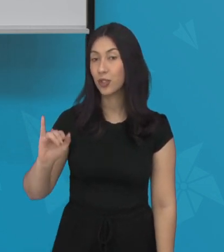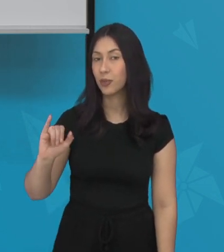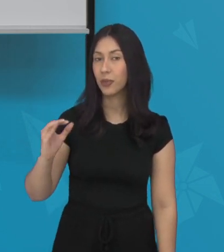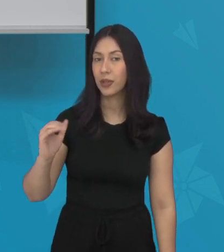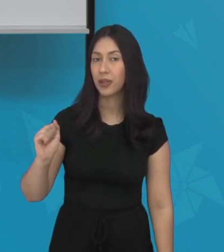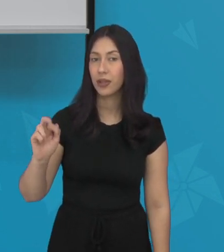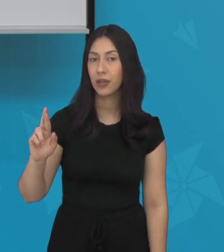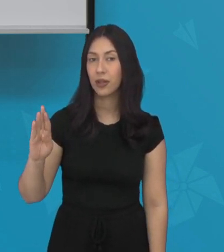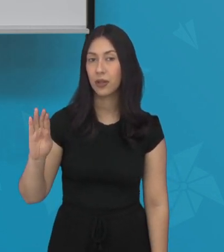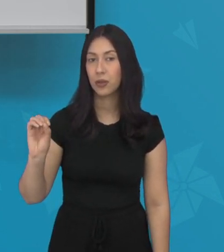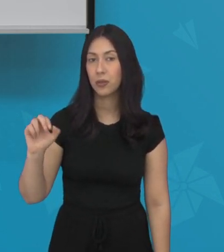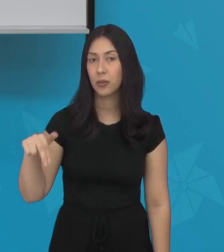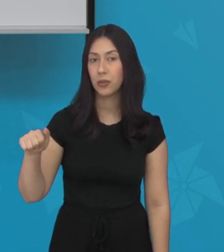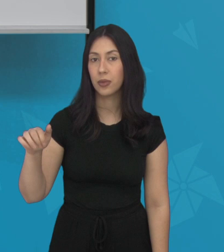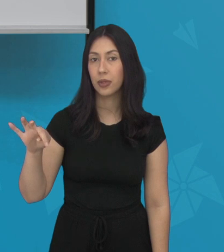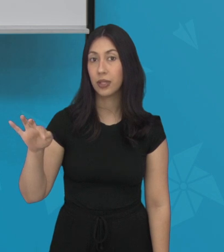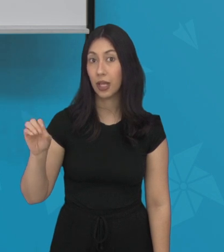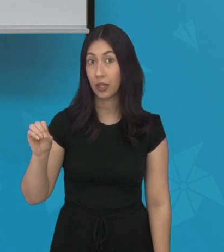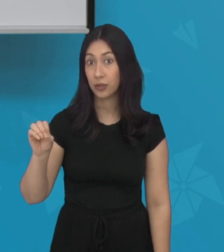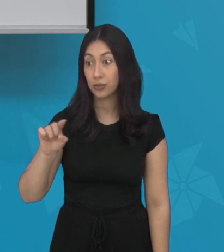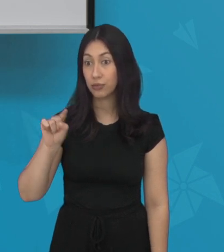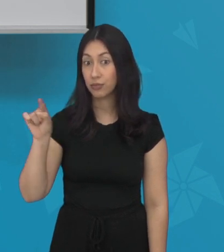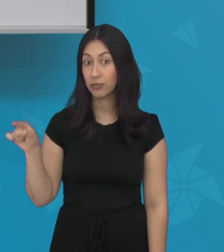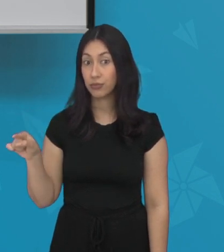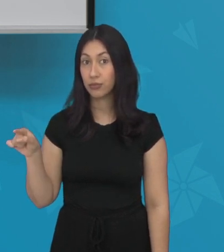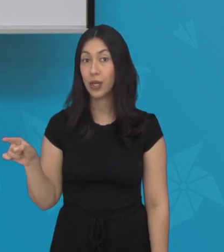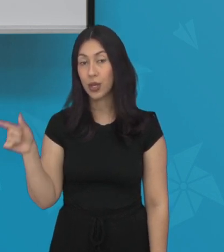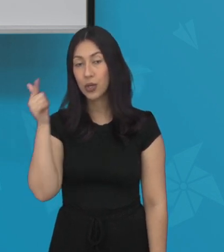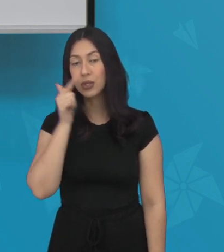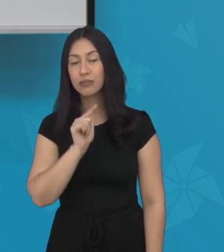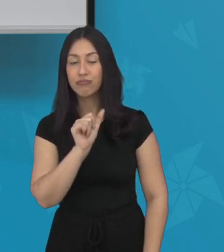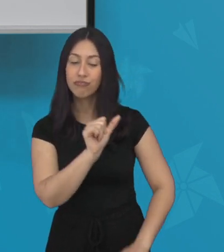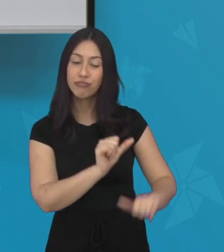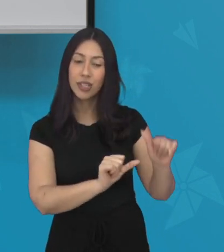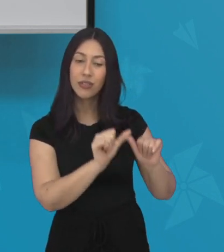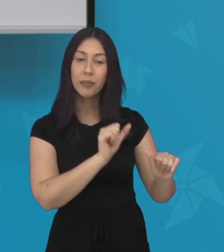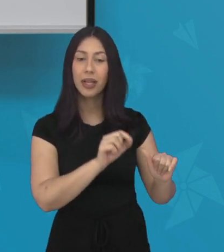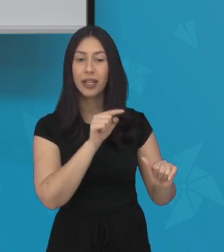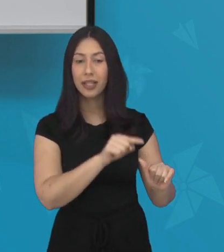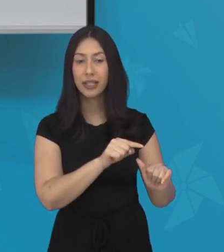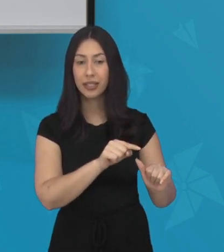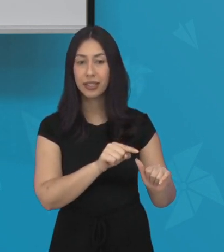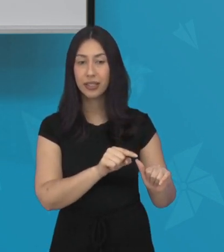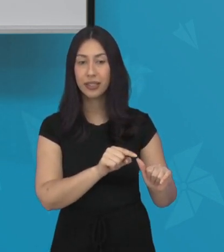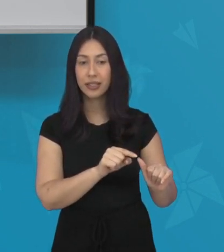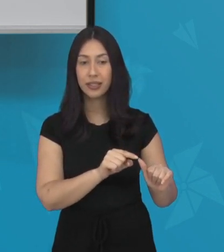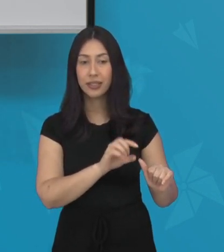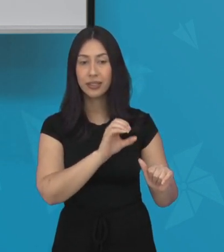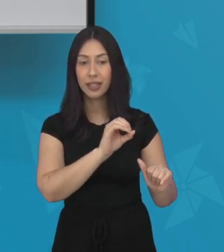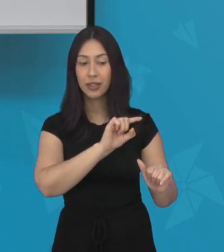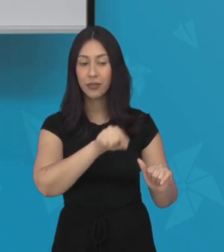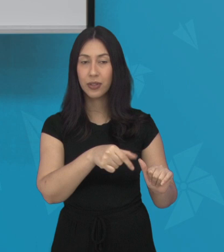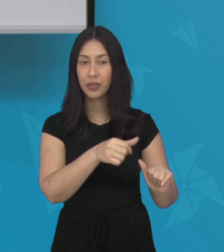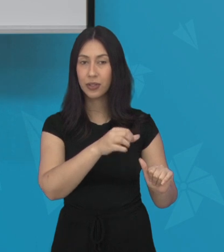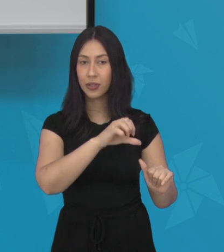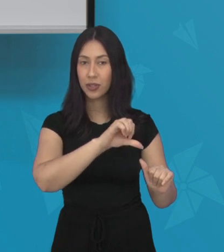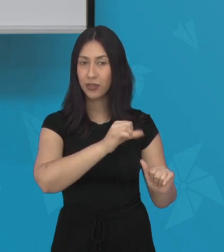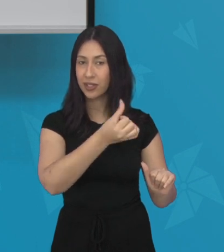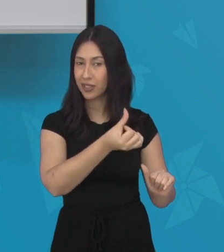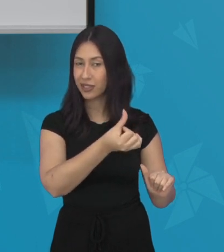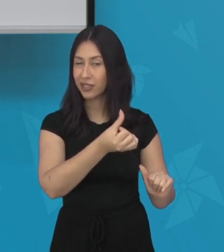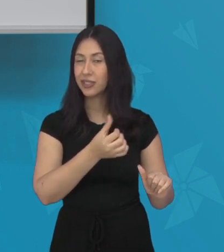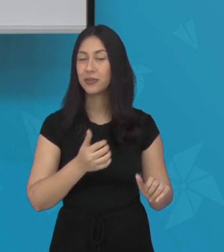de bicarbonato de sódio para neutralizar 0,96 gramas de ácido cítrico. Tudo